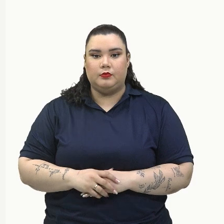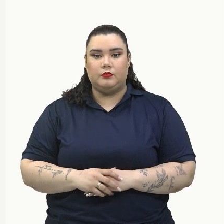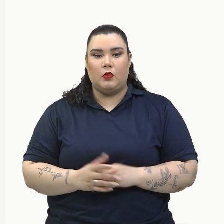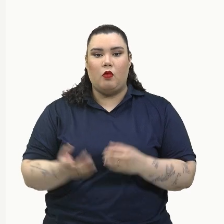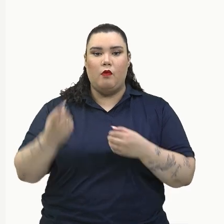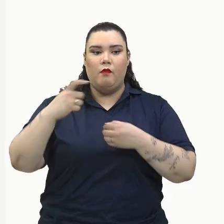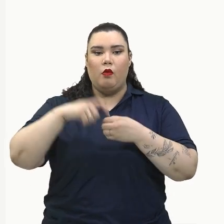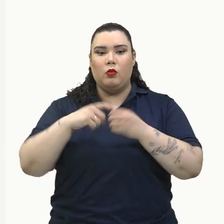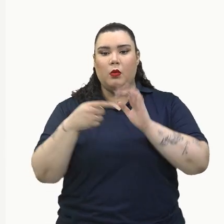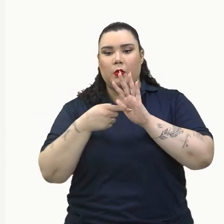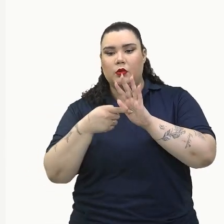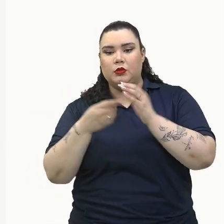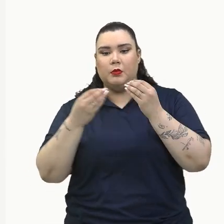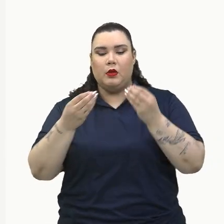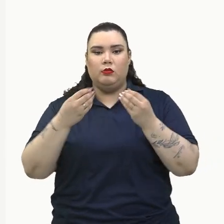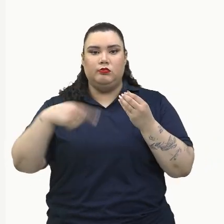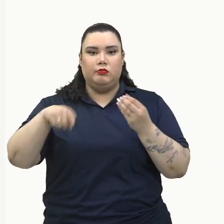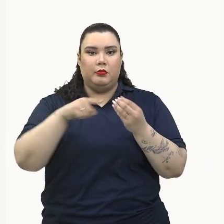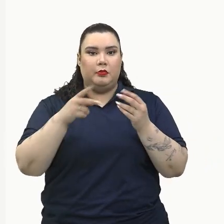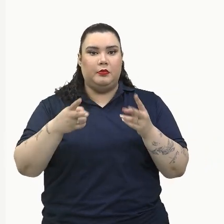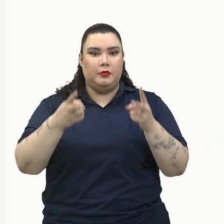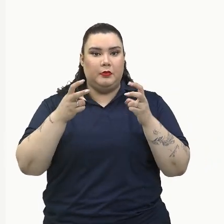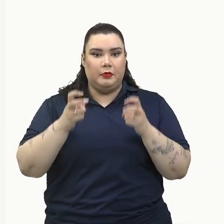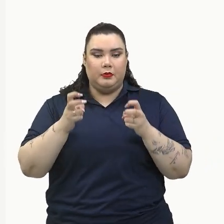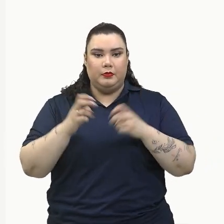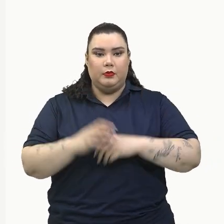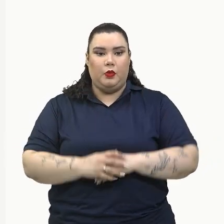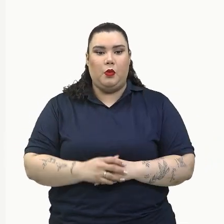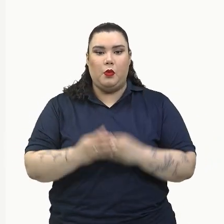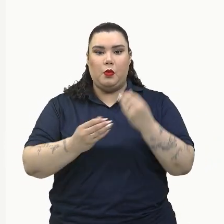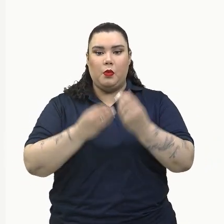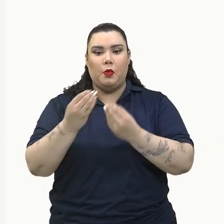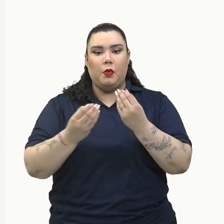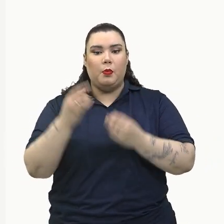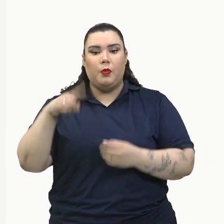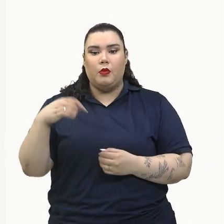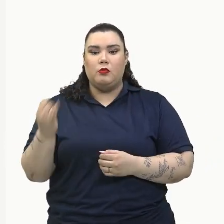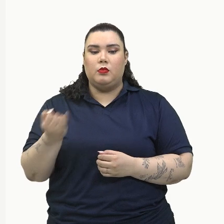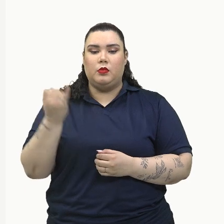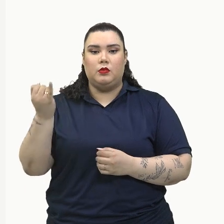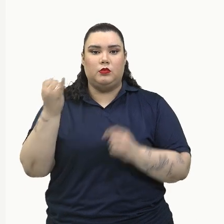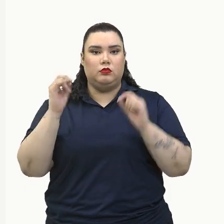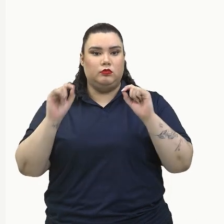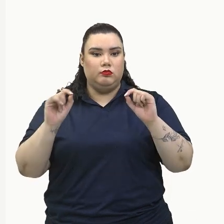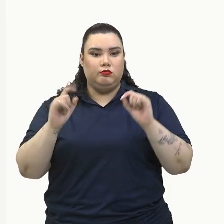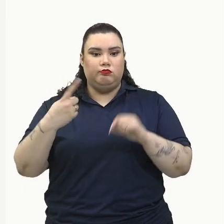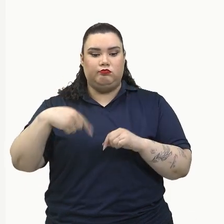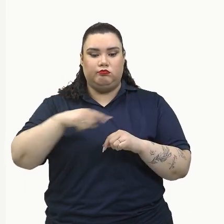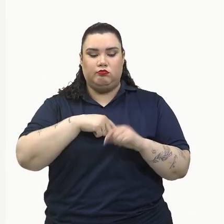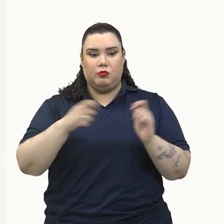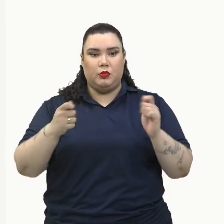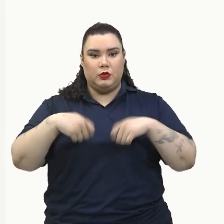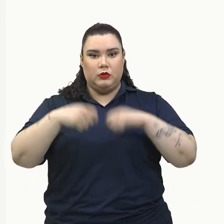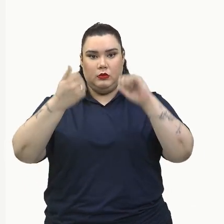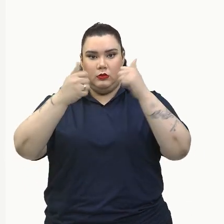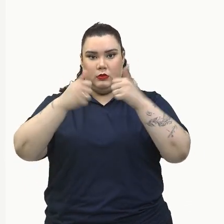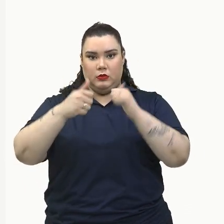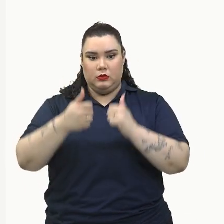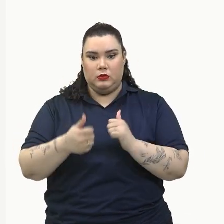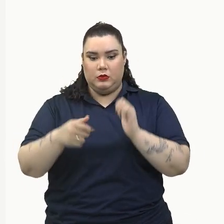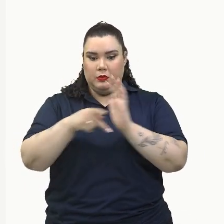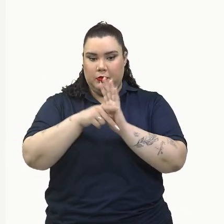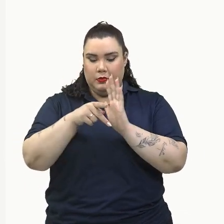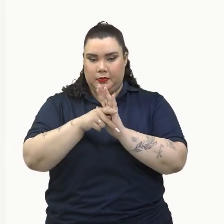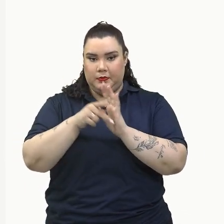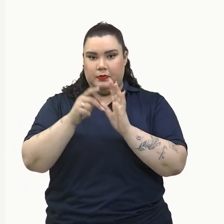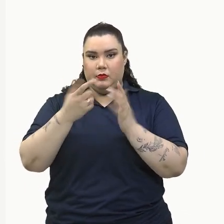aqui, pessoal, para vocês observarem uma coisa. Como é importante a gente fazer uma análise aqui das